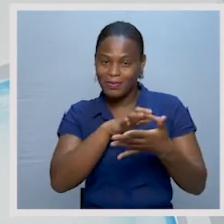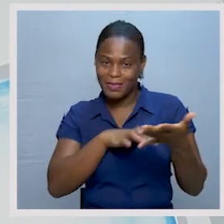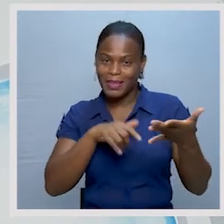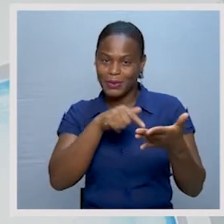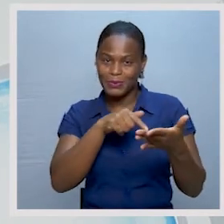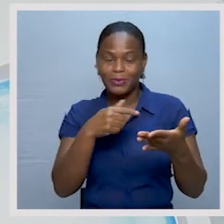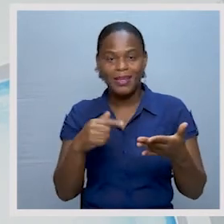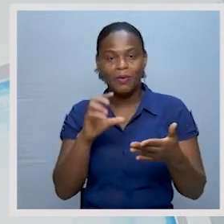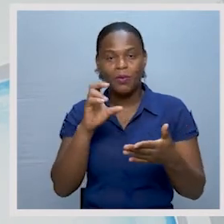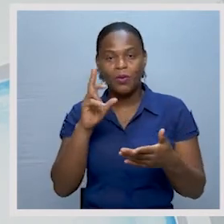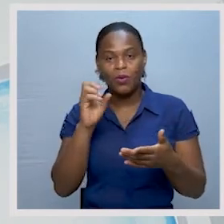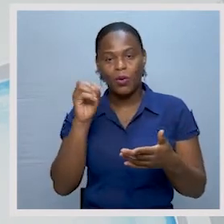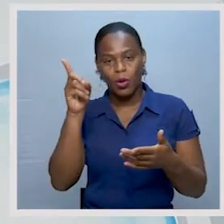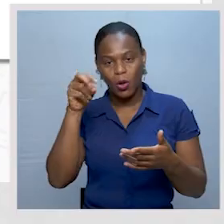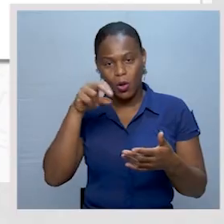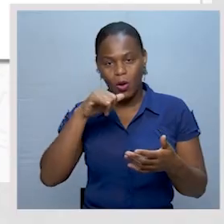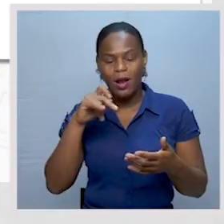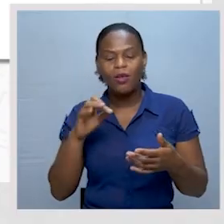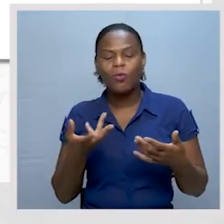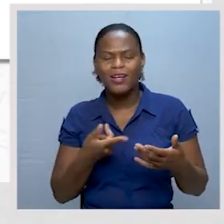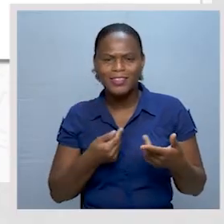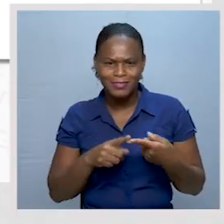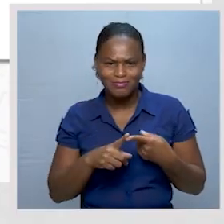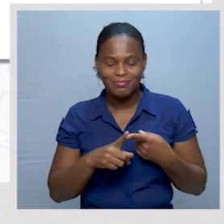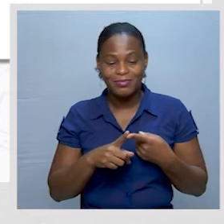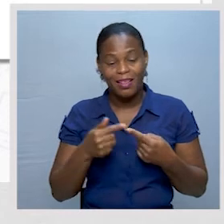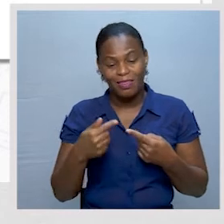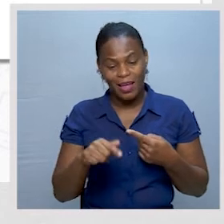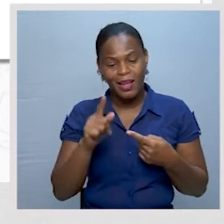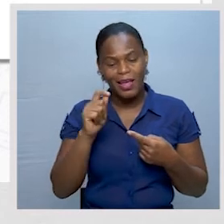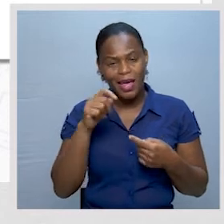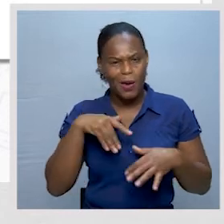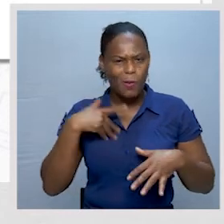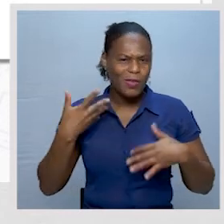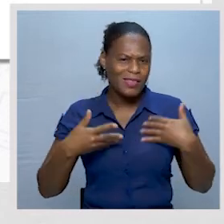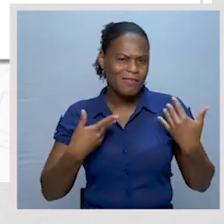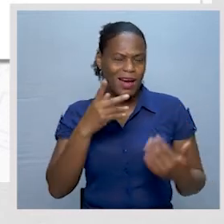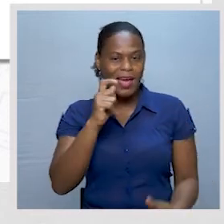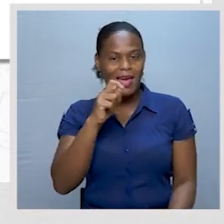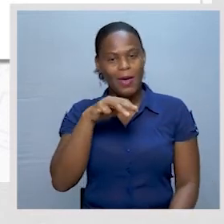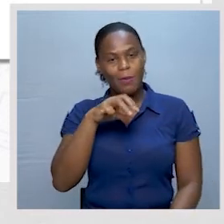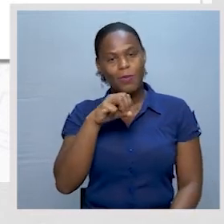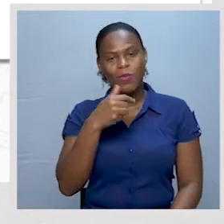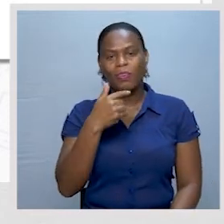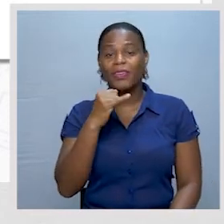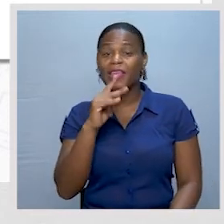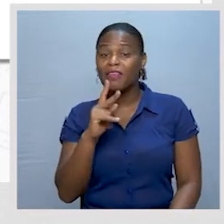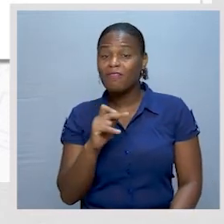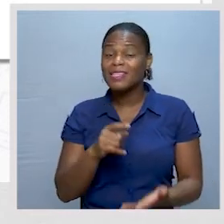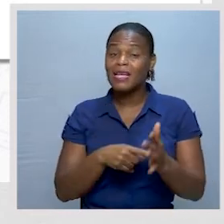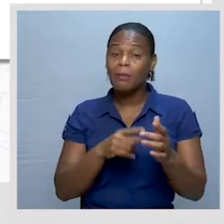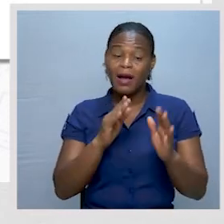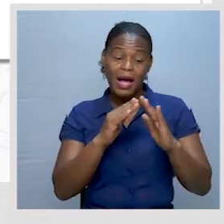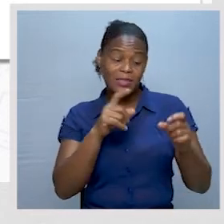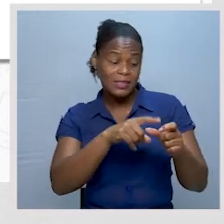podemos encontrar aqui na crónica, nesse texto. Temos as funções emotiva, por exemplo, saio de casa